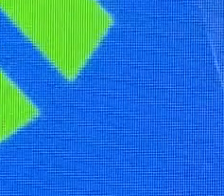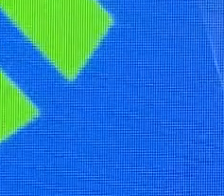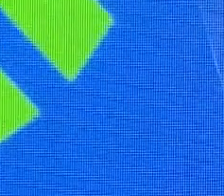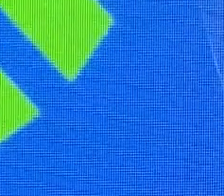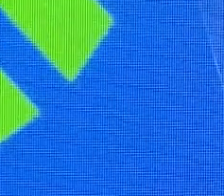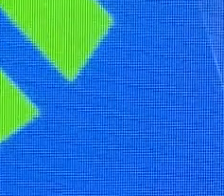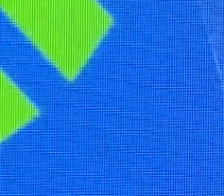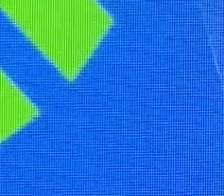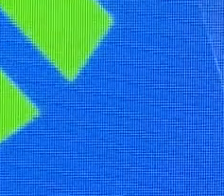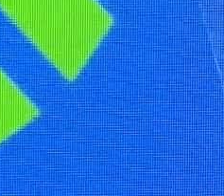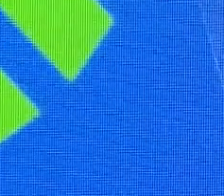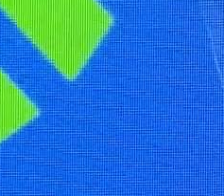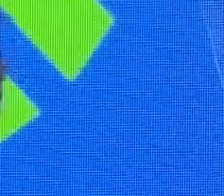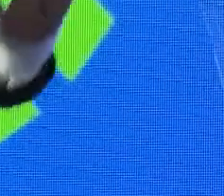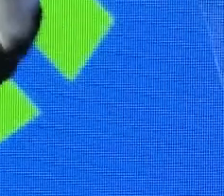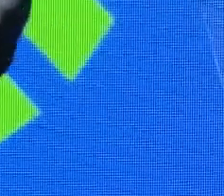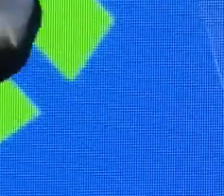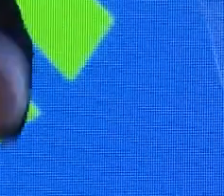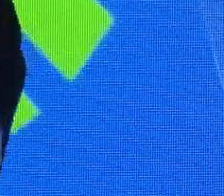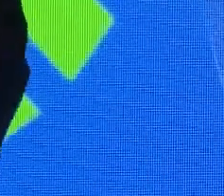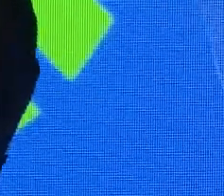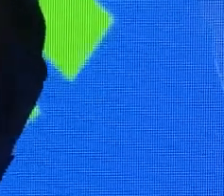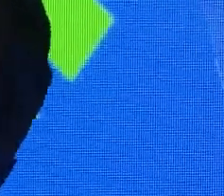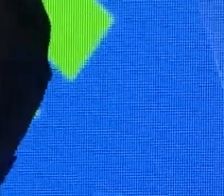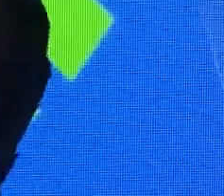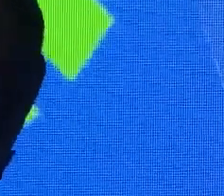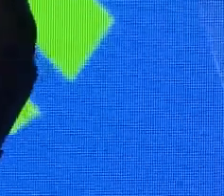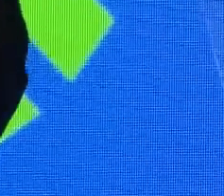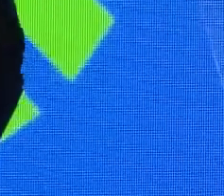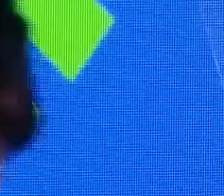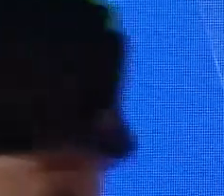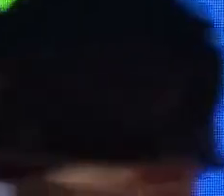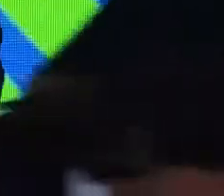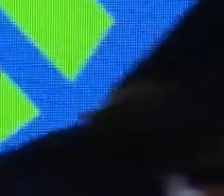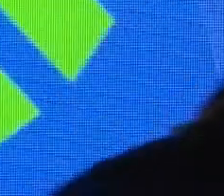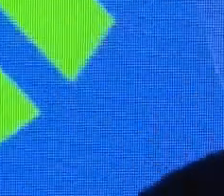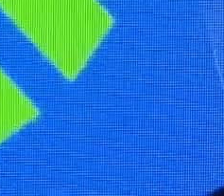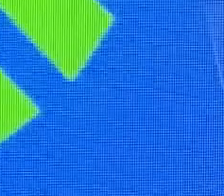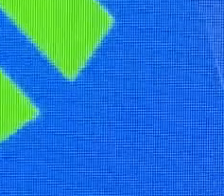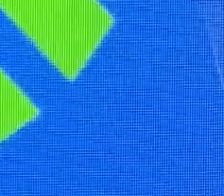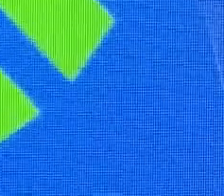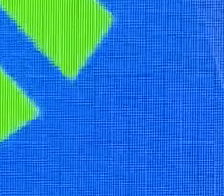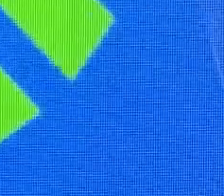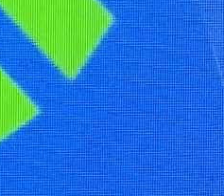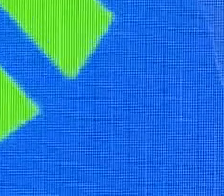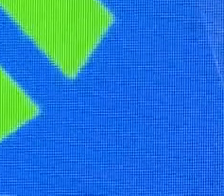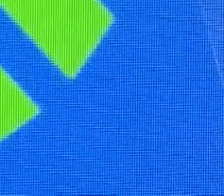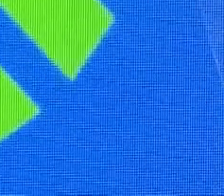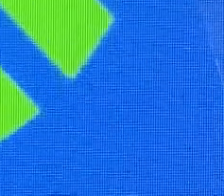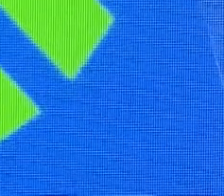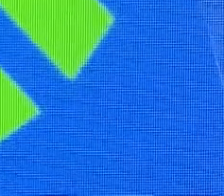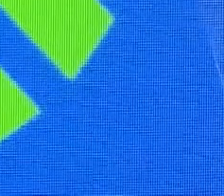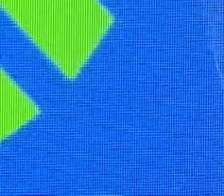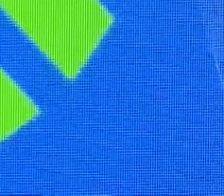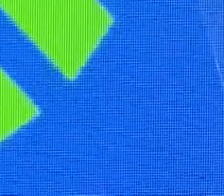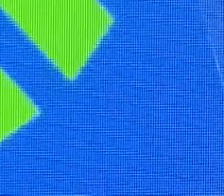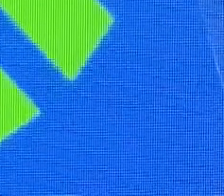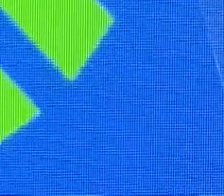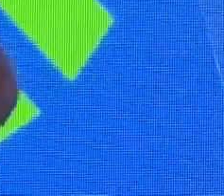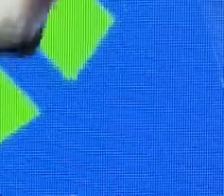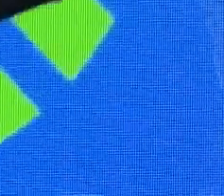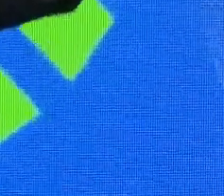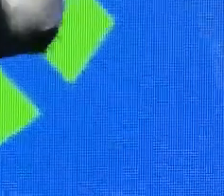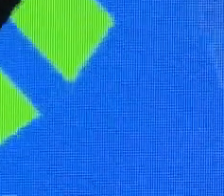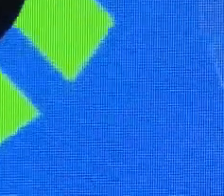Vieira a Maria Laura que são nossos nossos afes aqui a Rui cosa minist da casa civil a luí